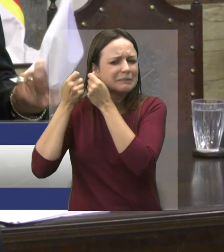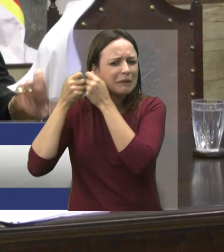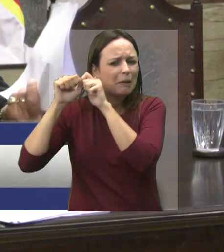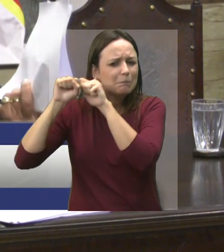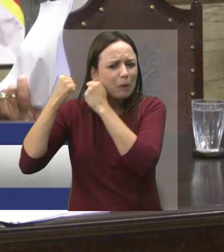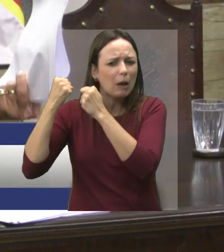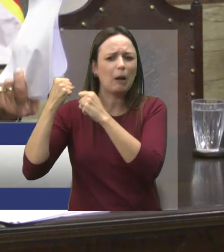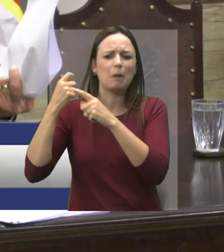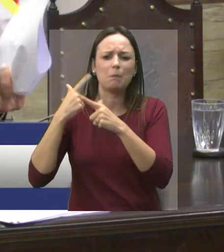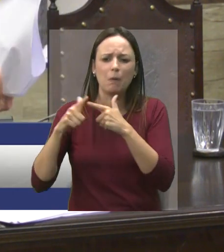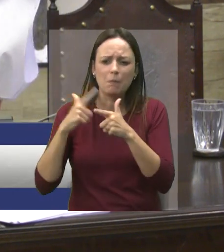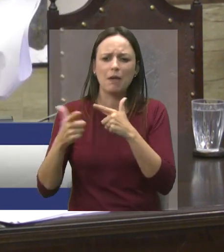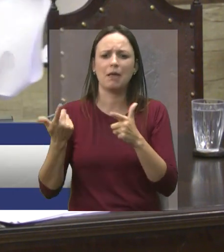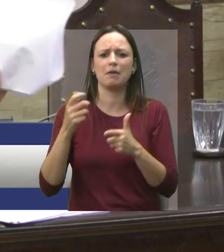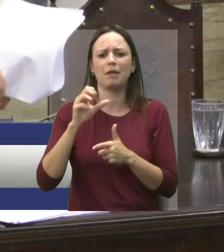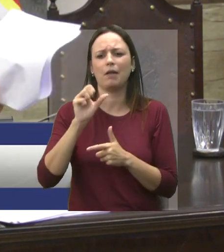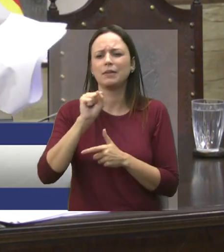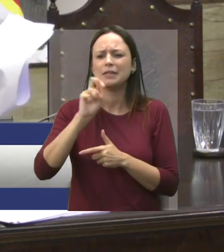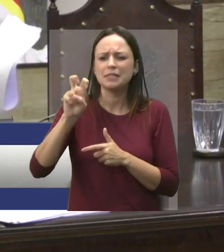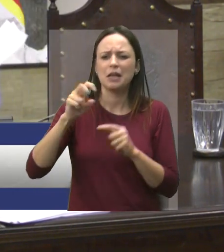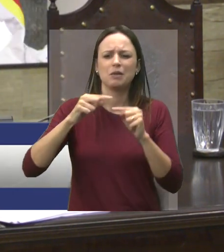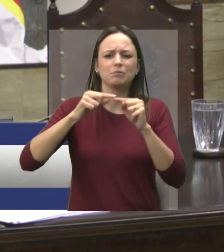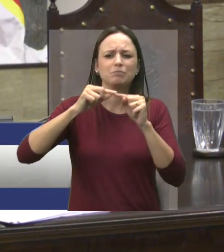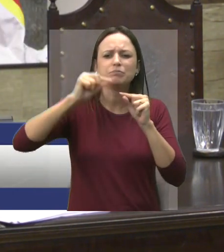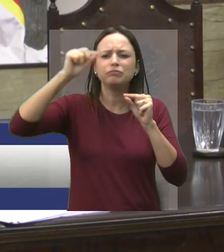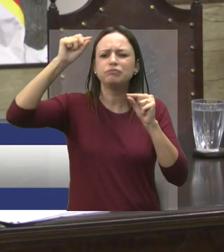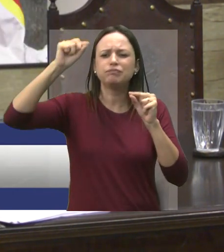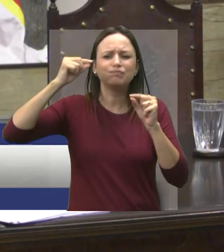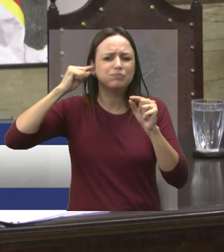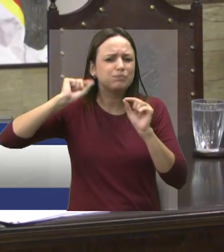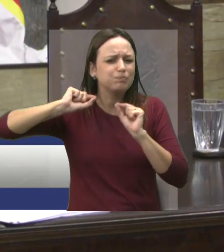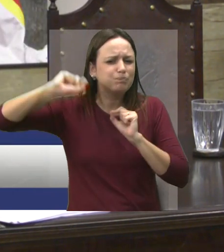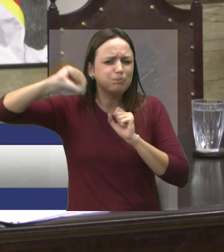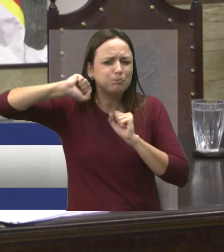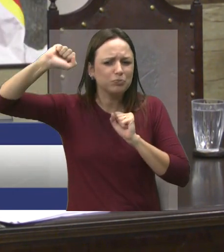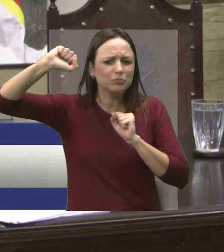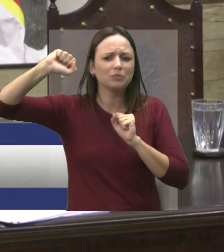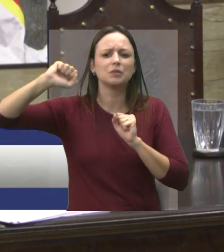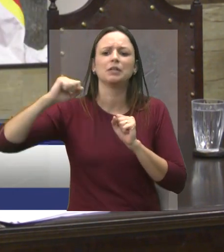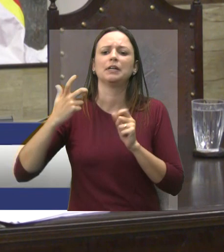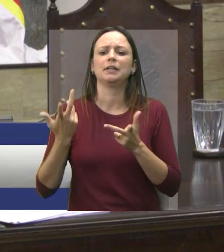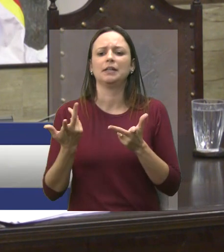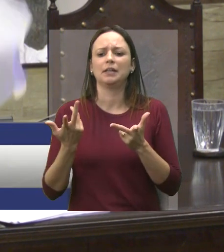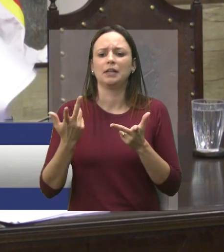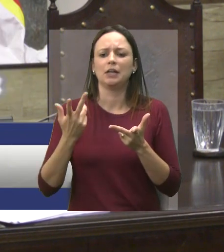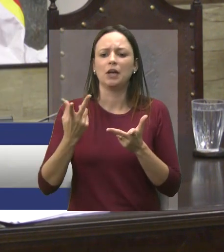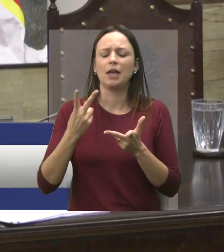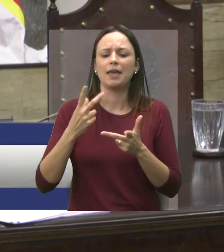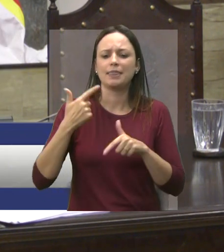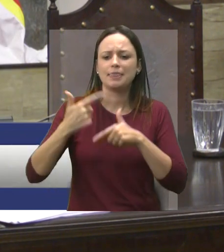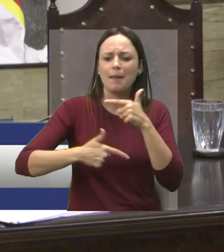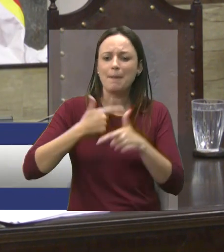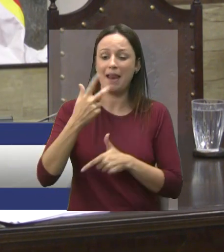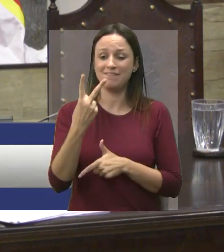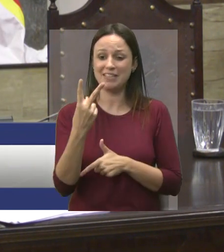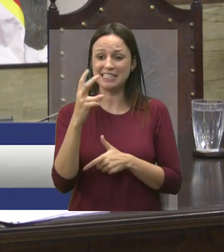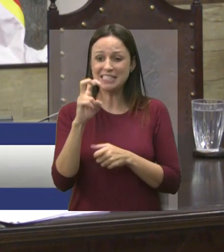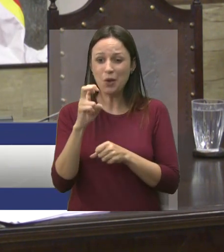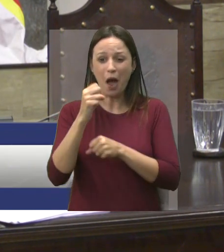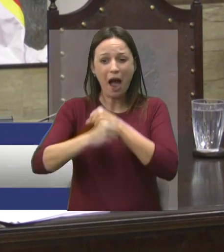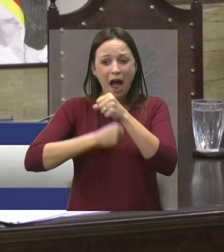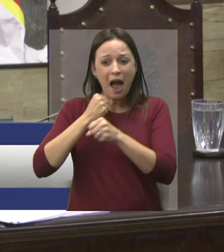exposição acima de 85 decibéis, e trabalha em 25 anos com uma exposição